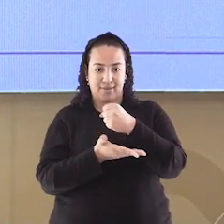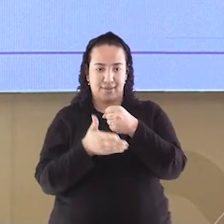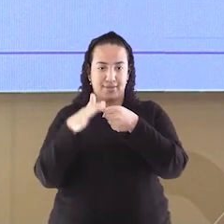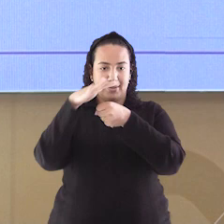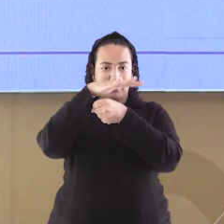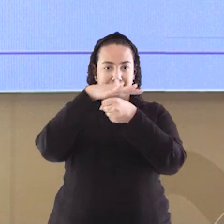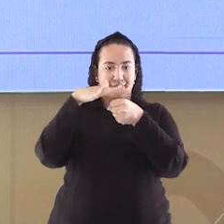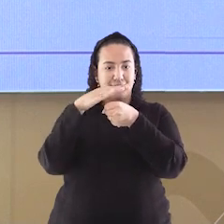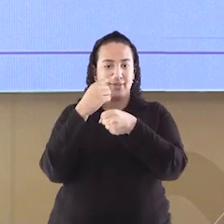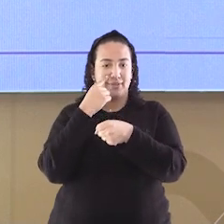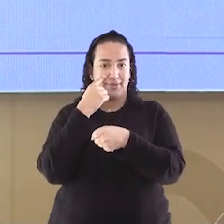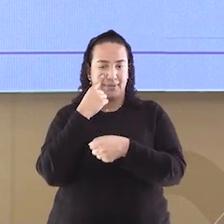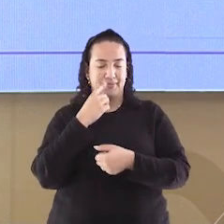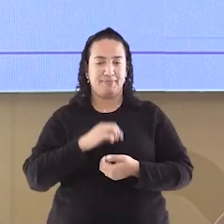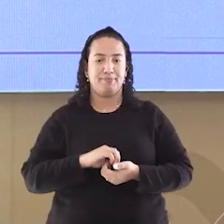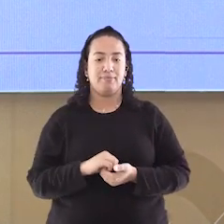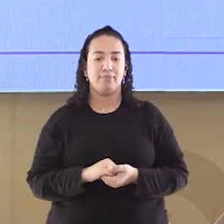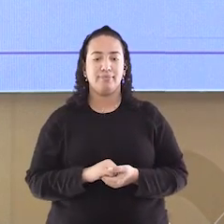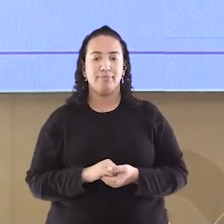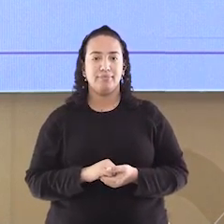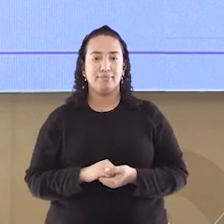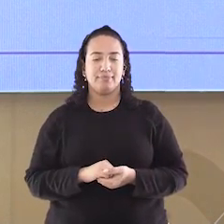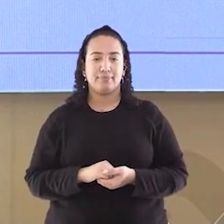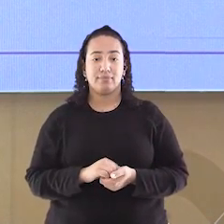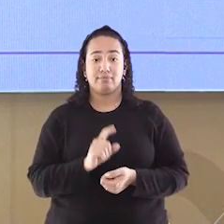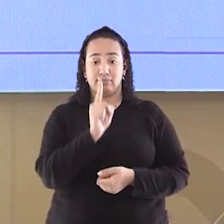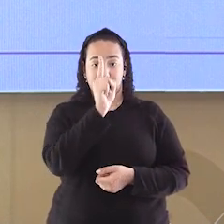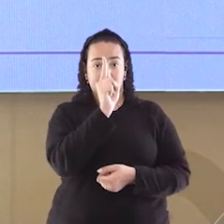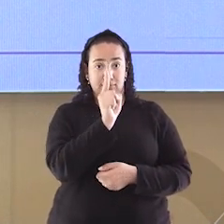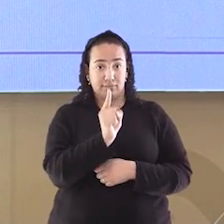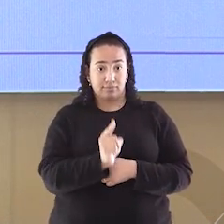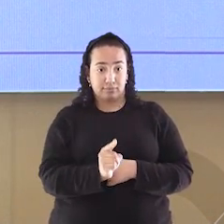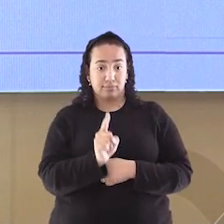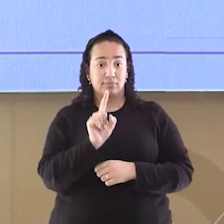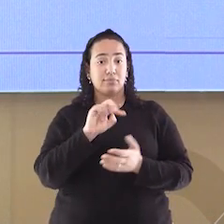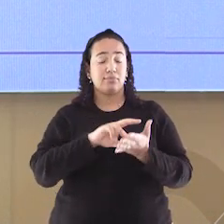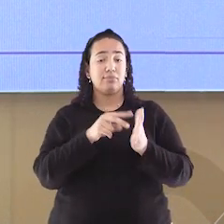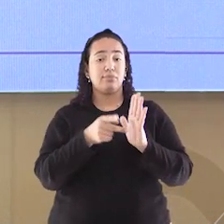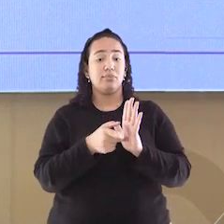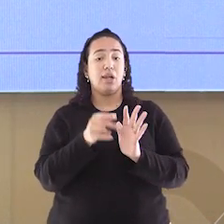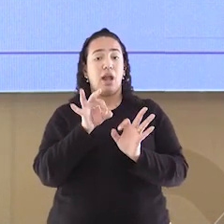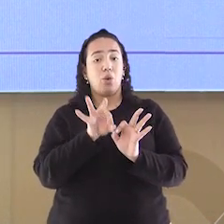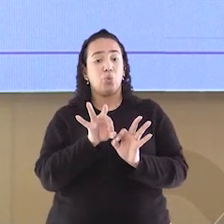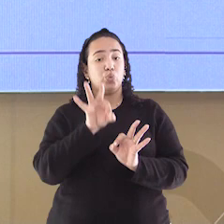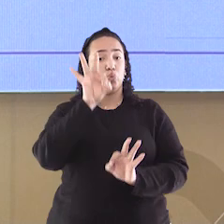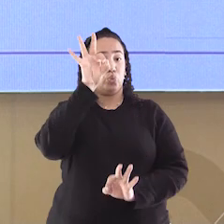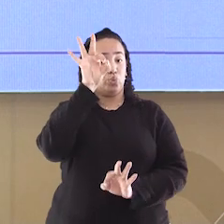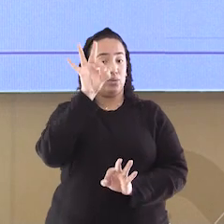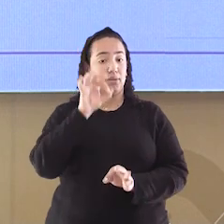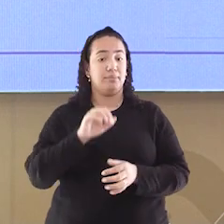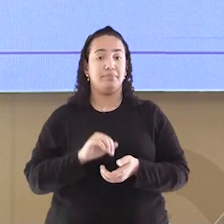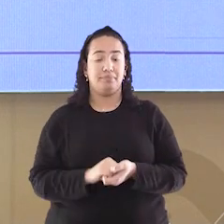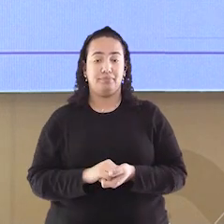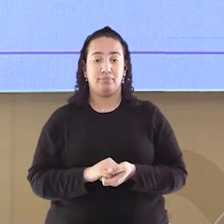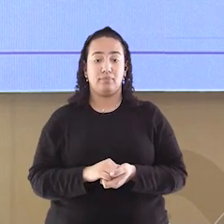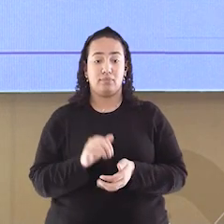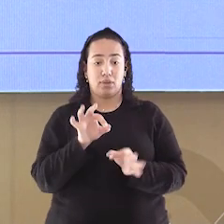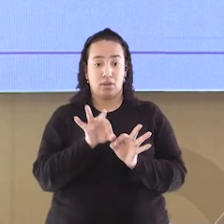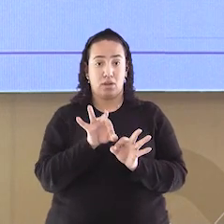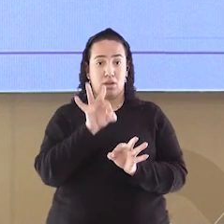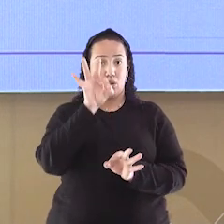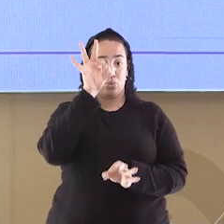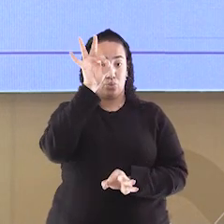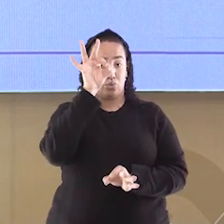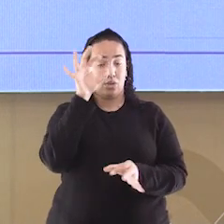essa reta aqui. Essa reta é a altura do cilindro. A altura é perpendicular à